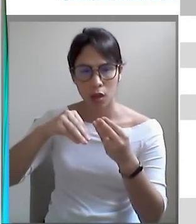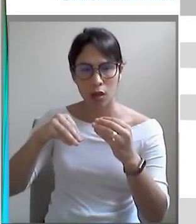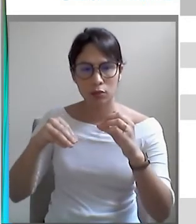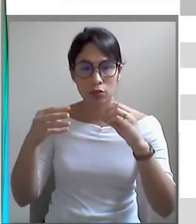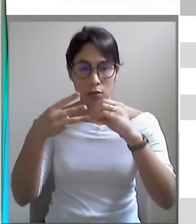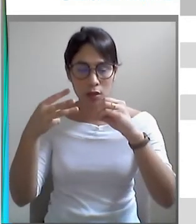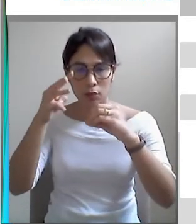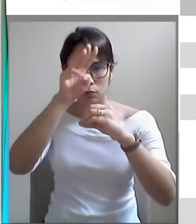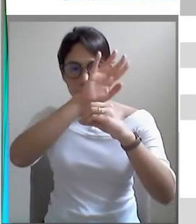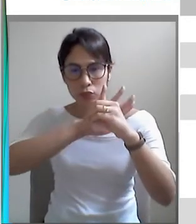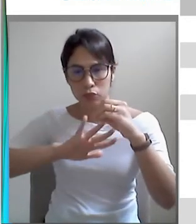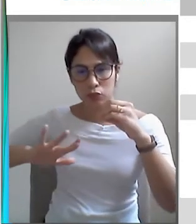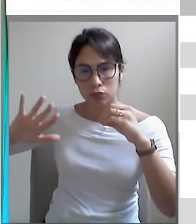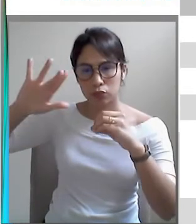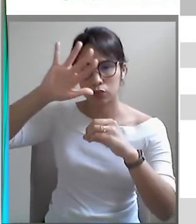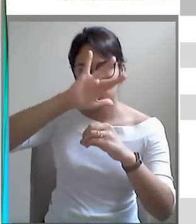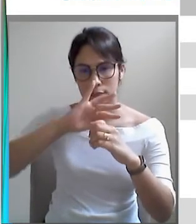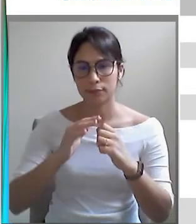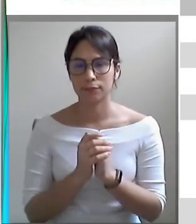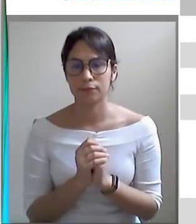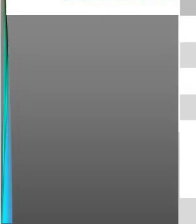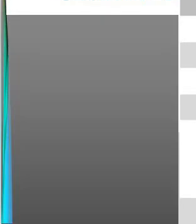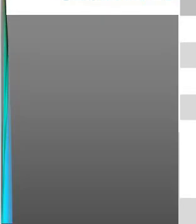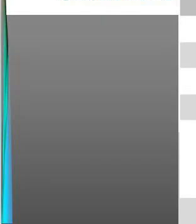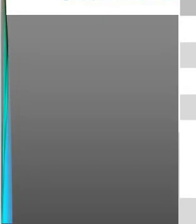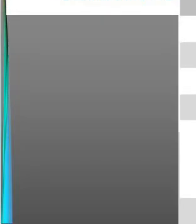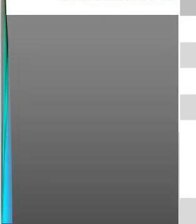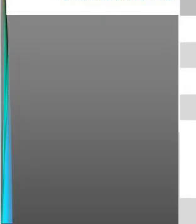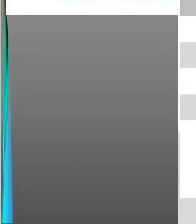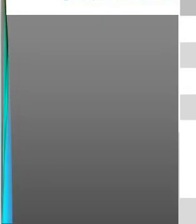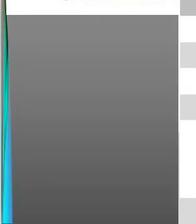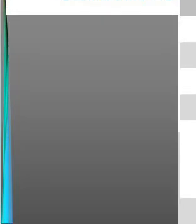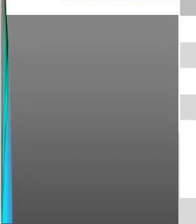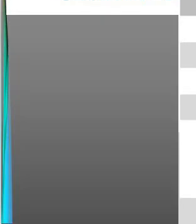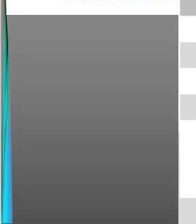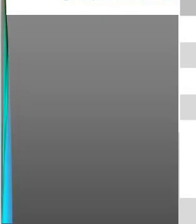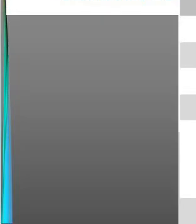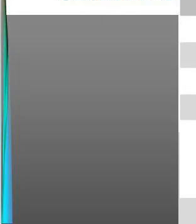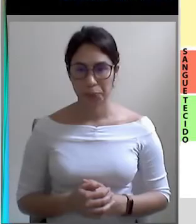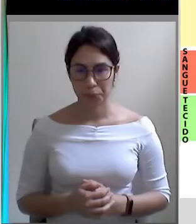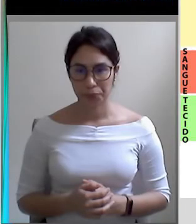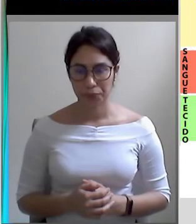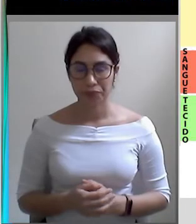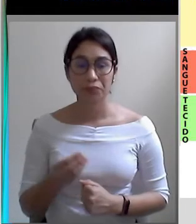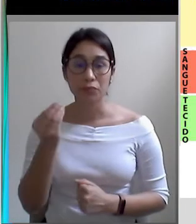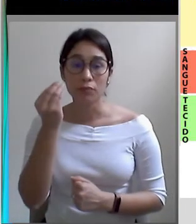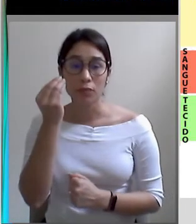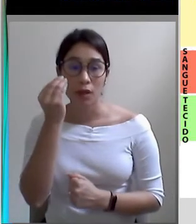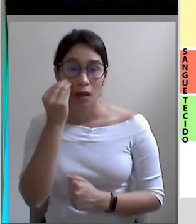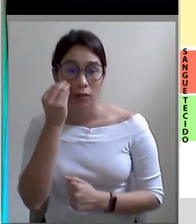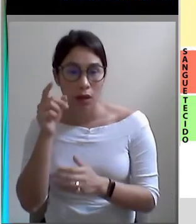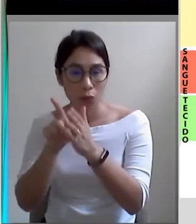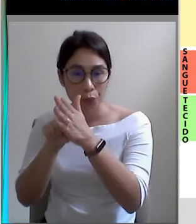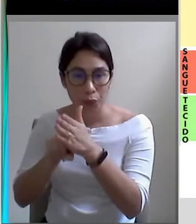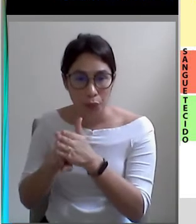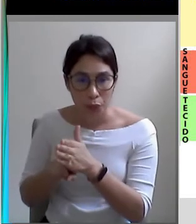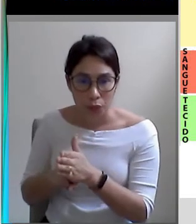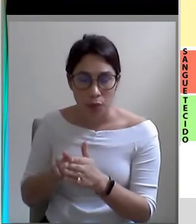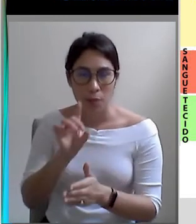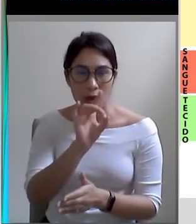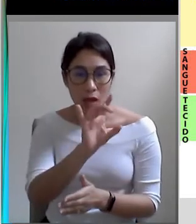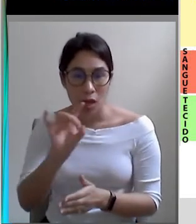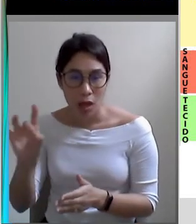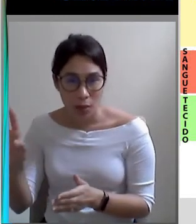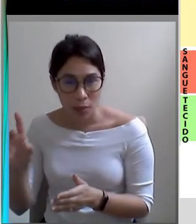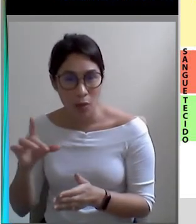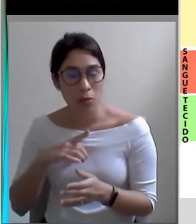bioquímico devem ser elaborado na disciplina de laboratório clínico ou de patologia básica. Na figura, observamos